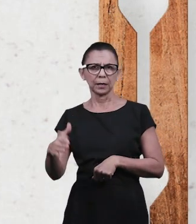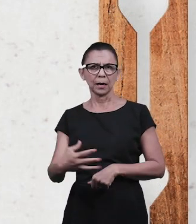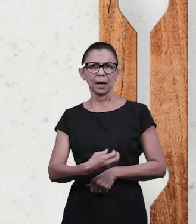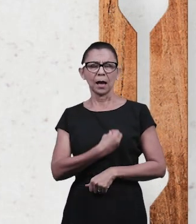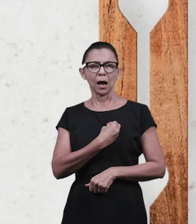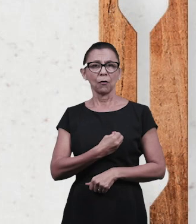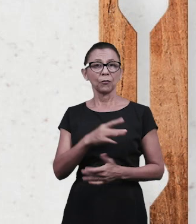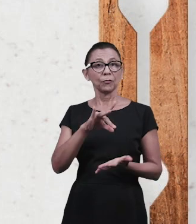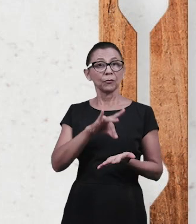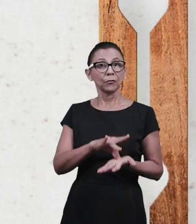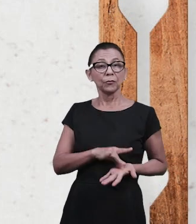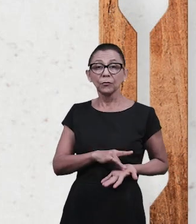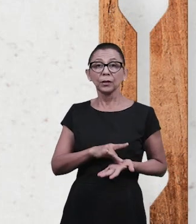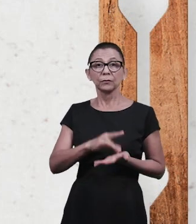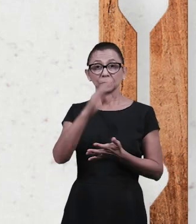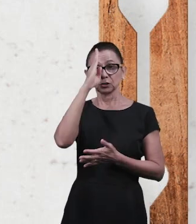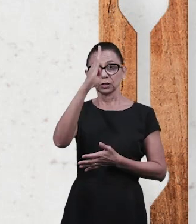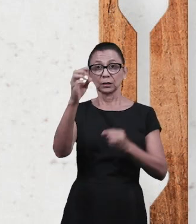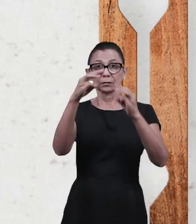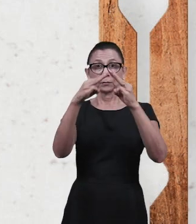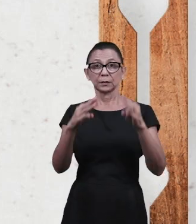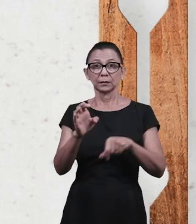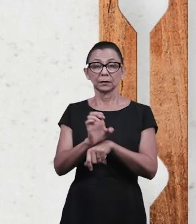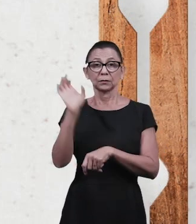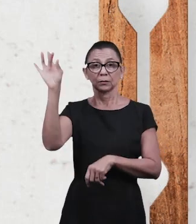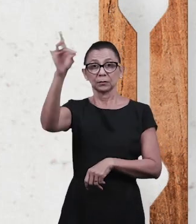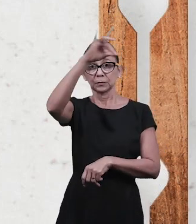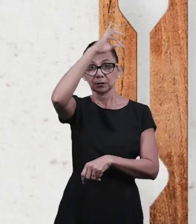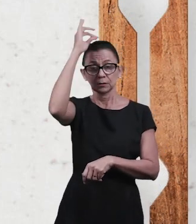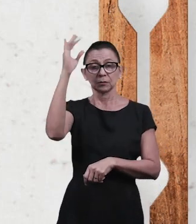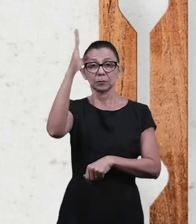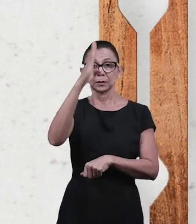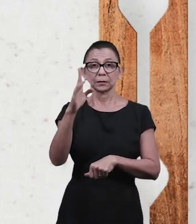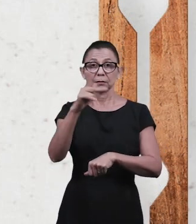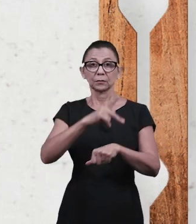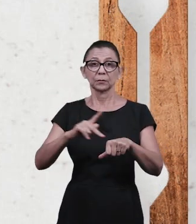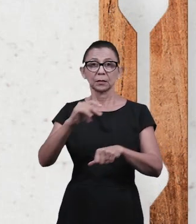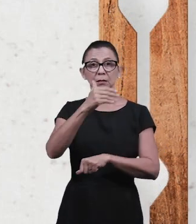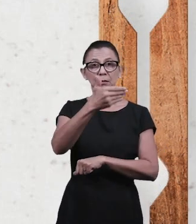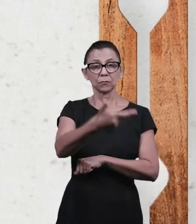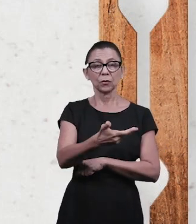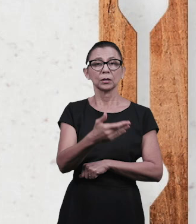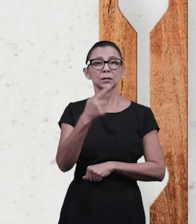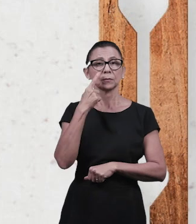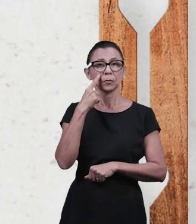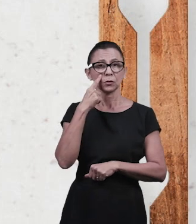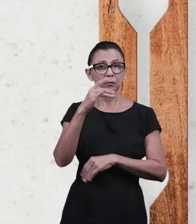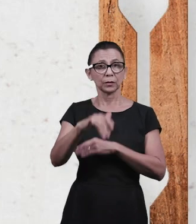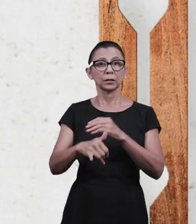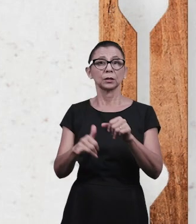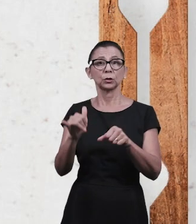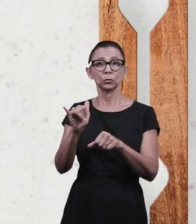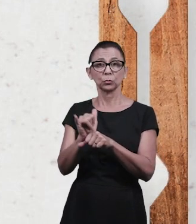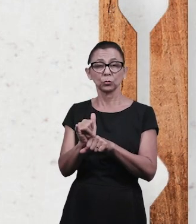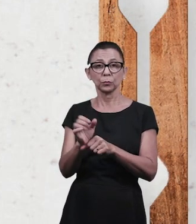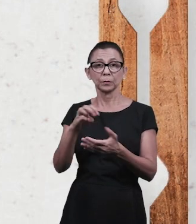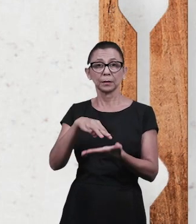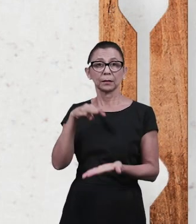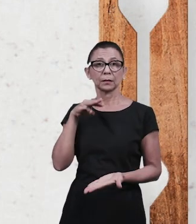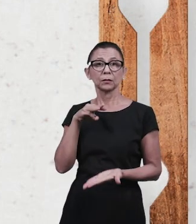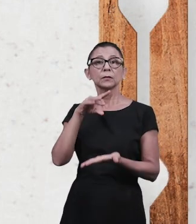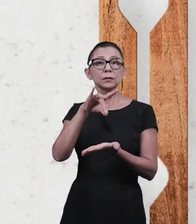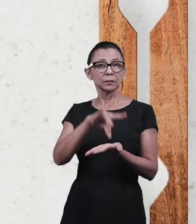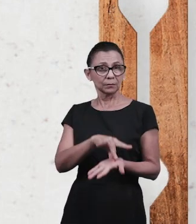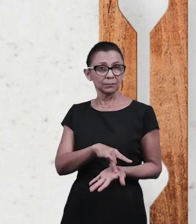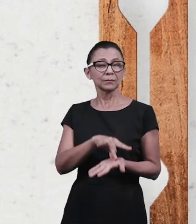do Manaim do Espírito Santo para todo o Brasil e exterior. Com transmissão no canal oficial da Igreja Cristã Maranatha